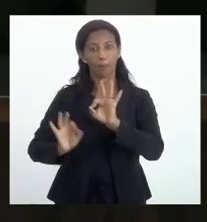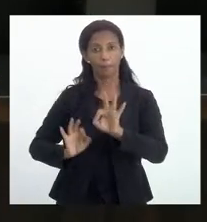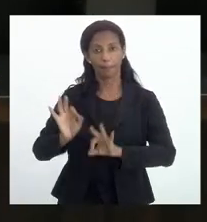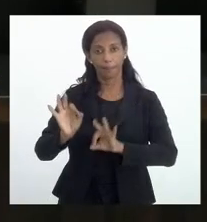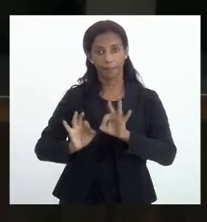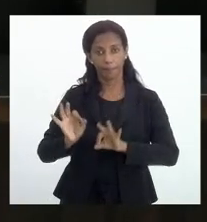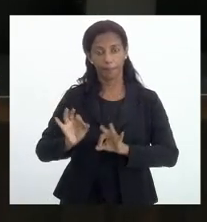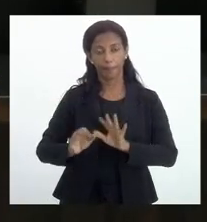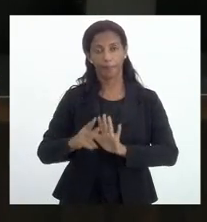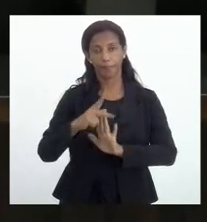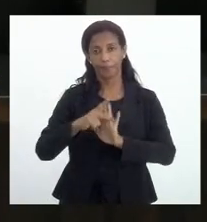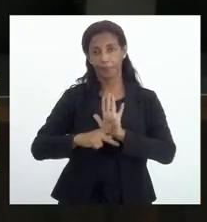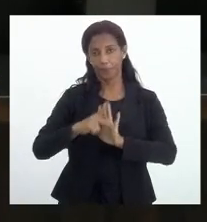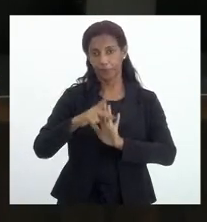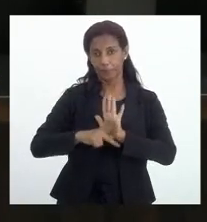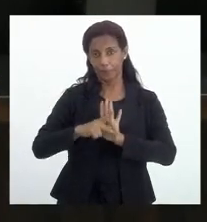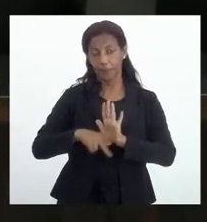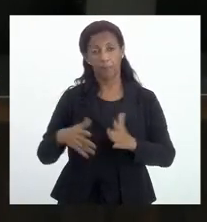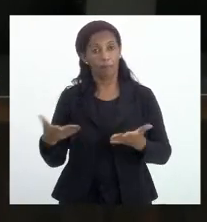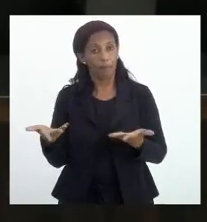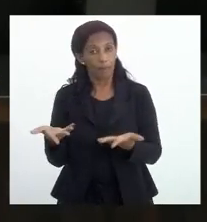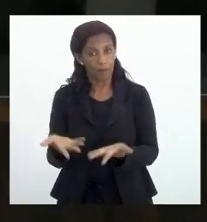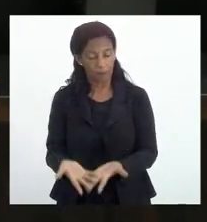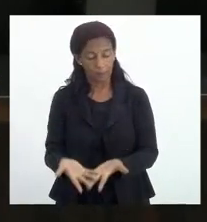lei. Assim posto,